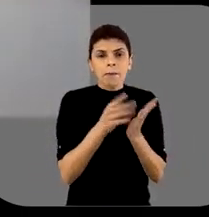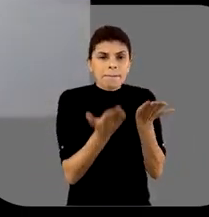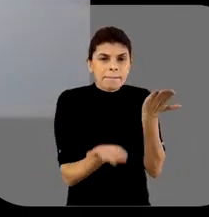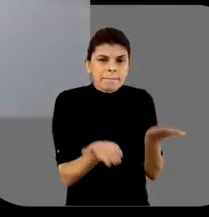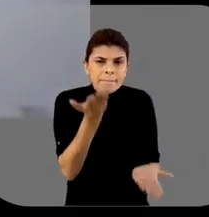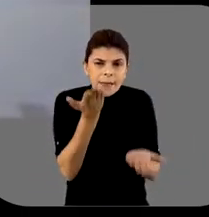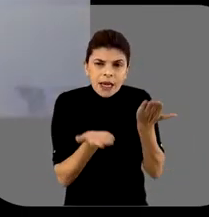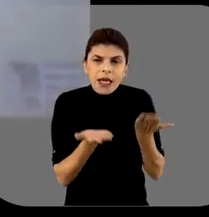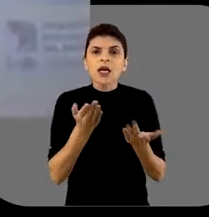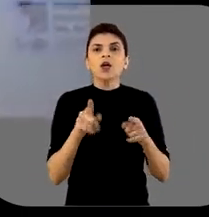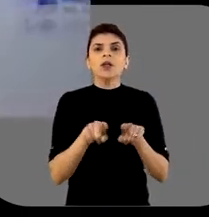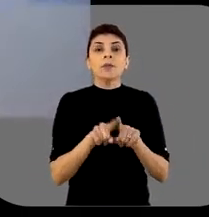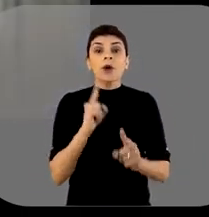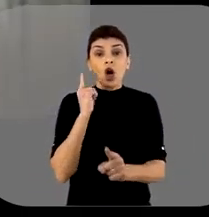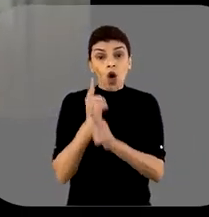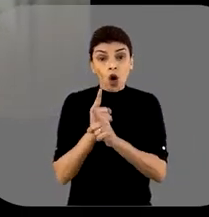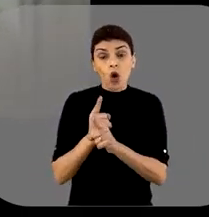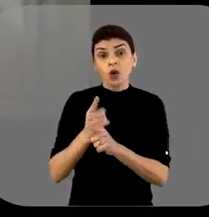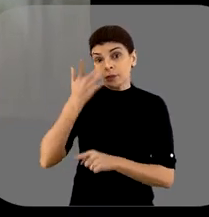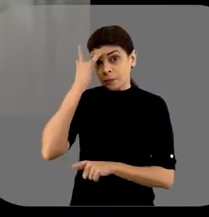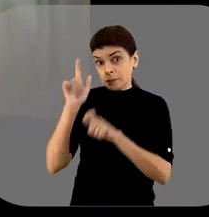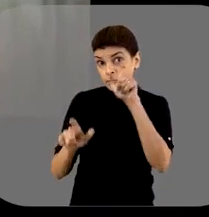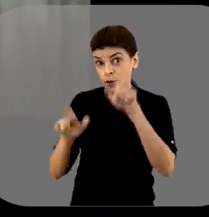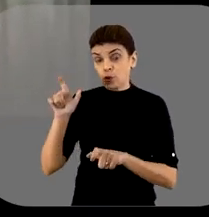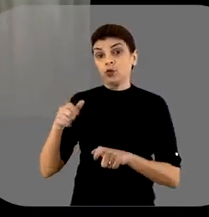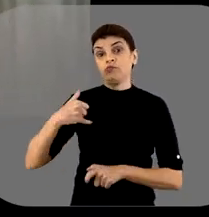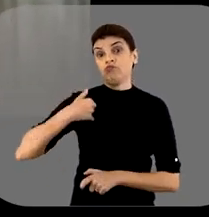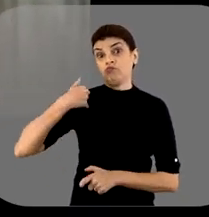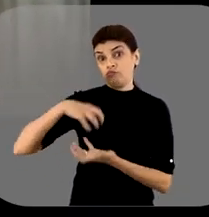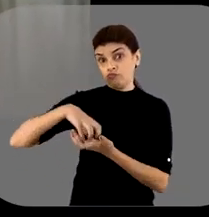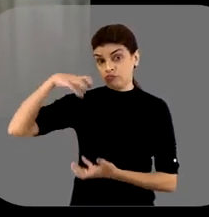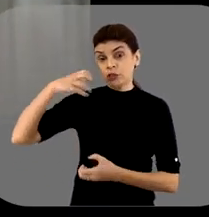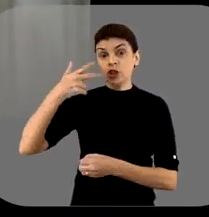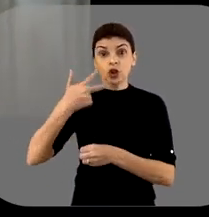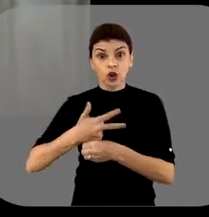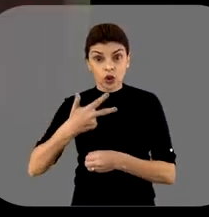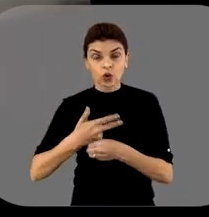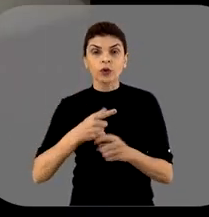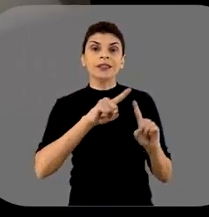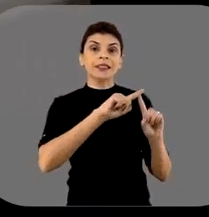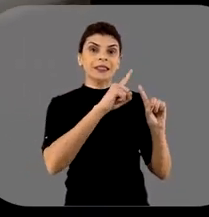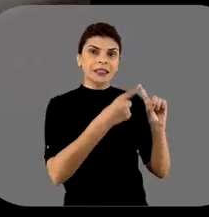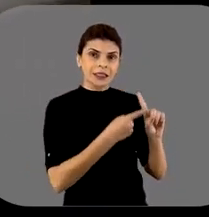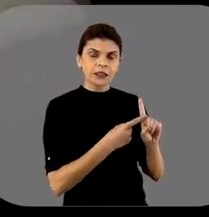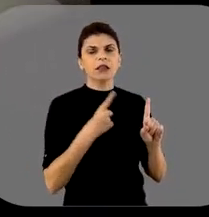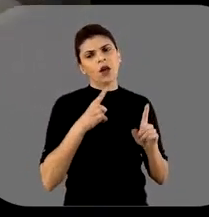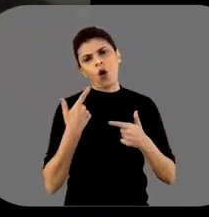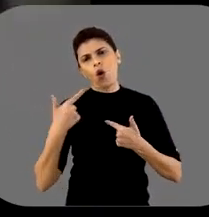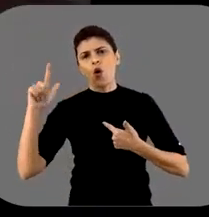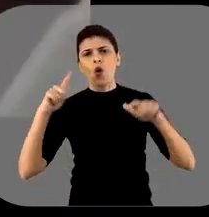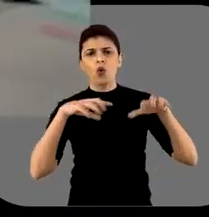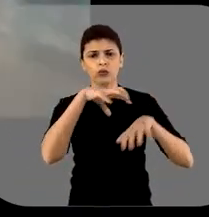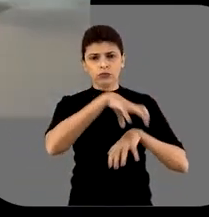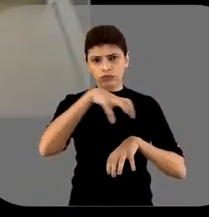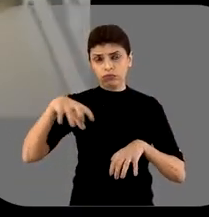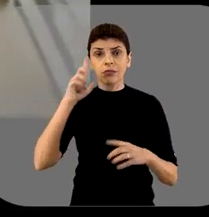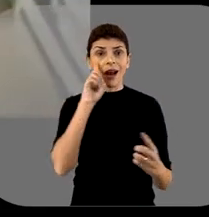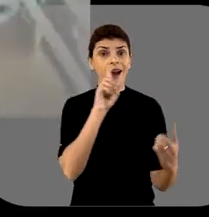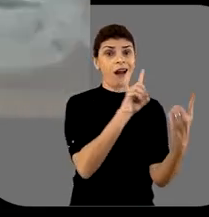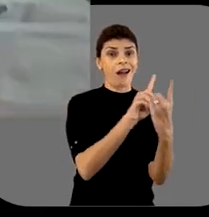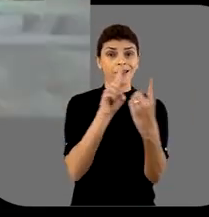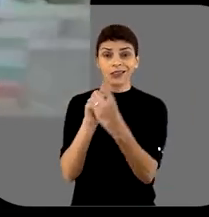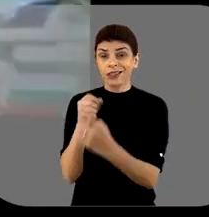peso, encontros com idosos também, as gestantes. Temos outras aldeias também para fazer atendimento,